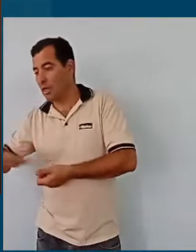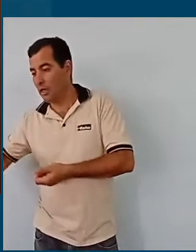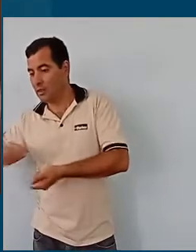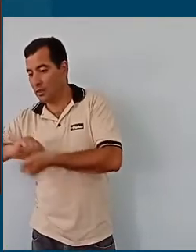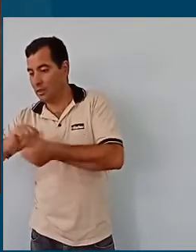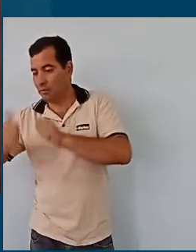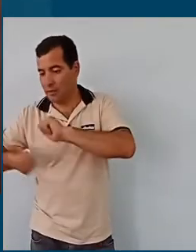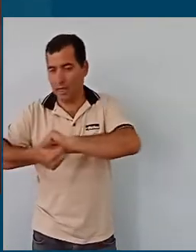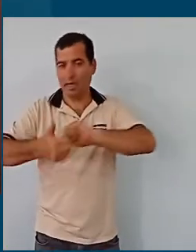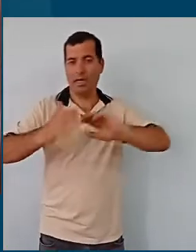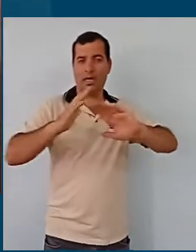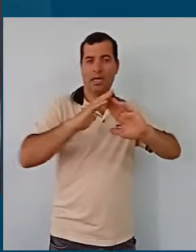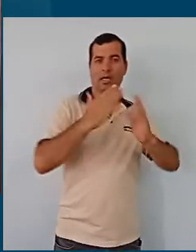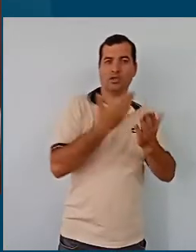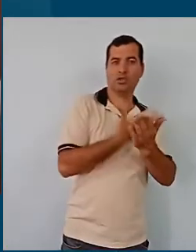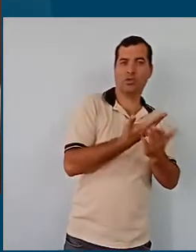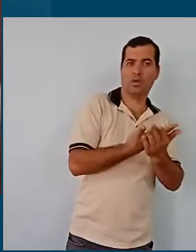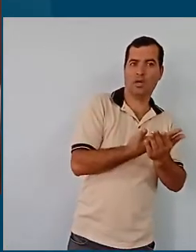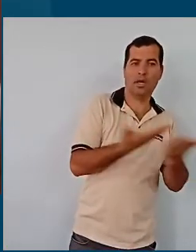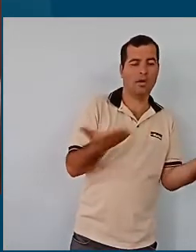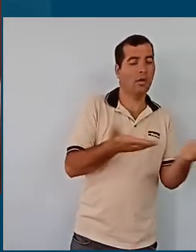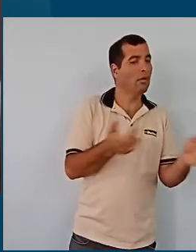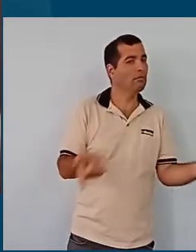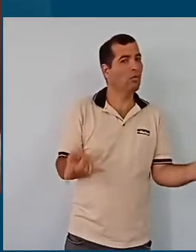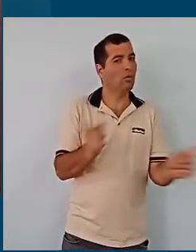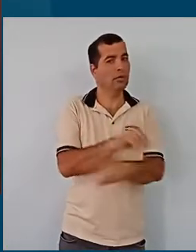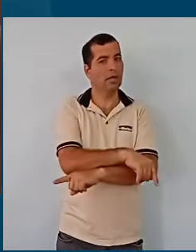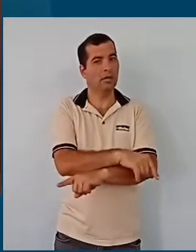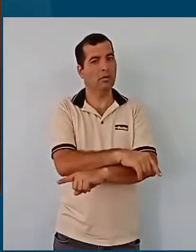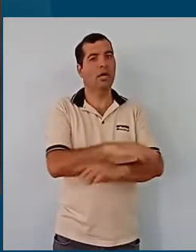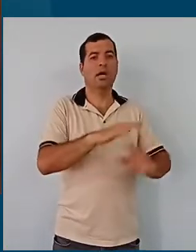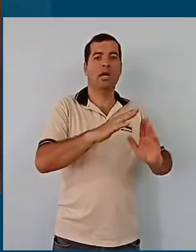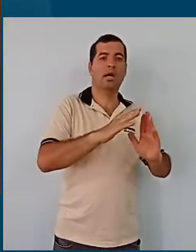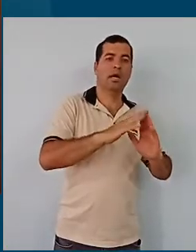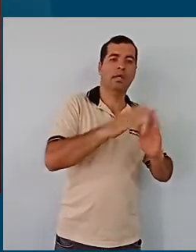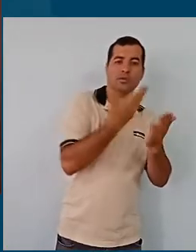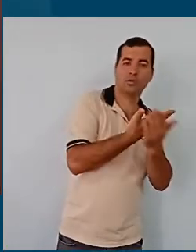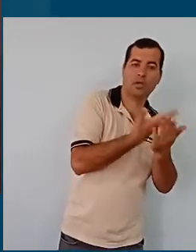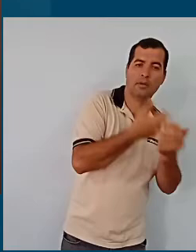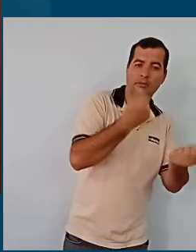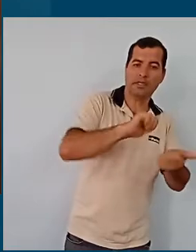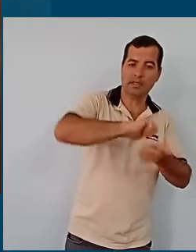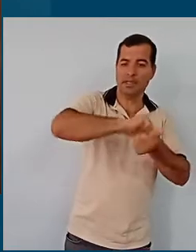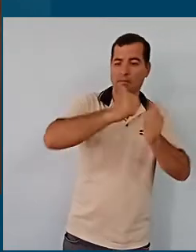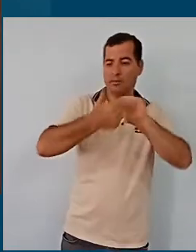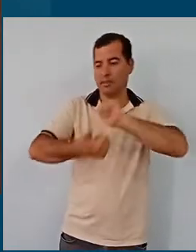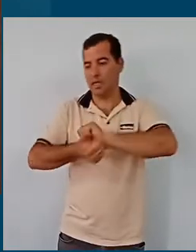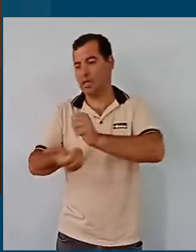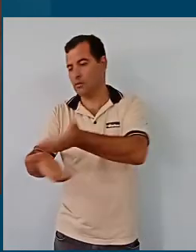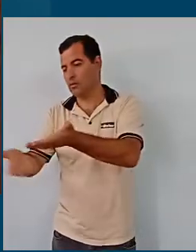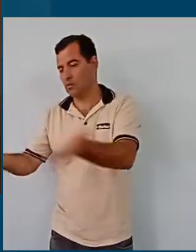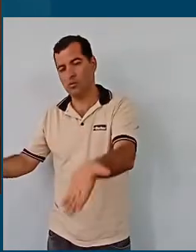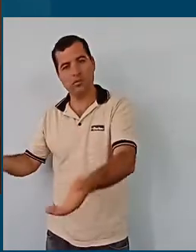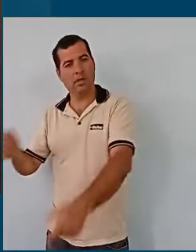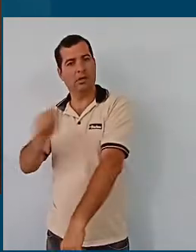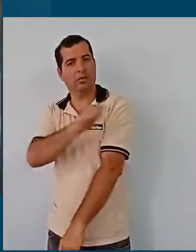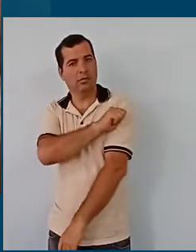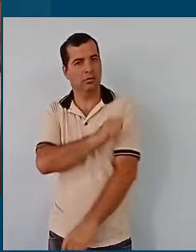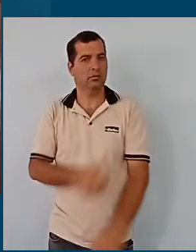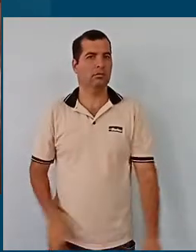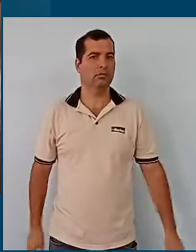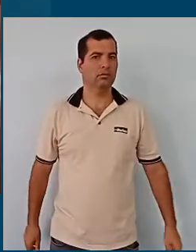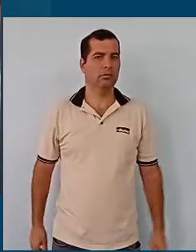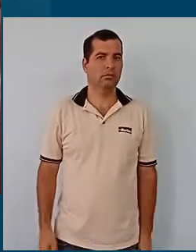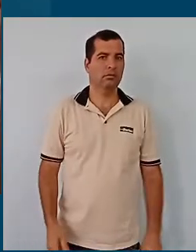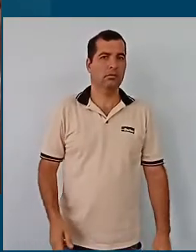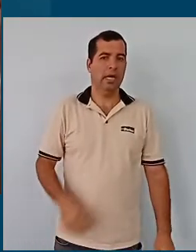tem feito a crítica dessa ideia. Quando a escola espera a adaptação dos alunos, ela espera um aluno